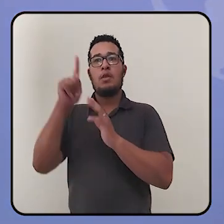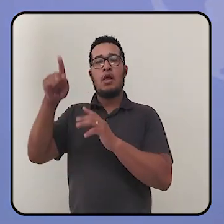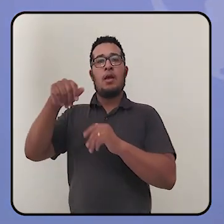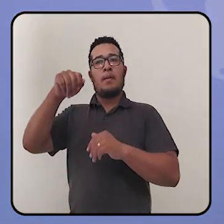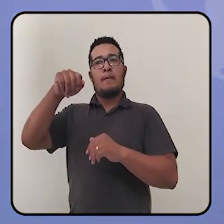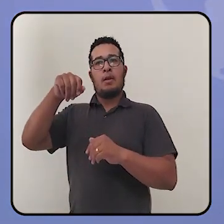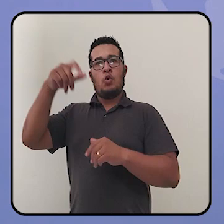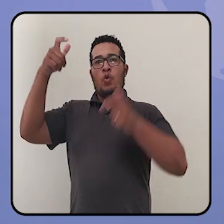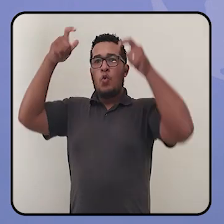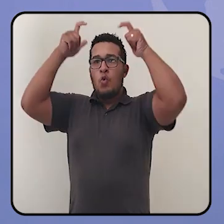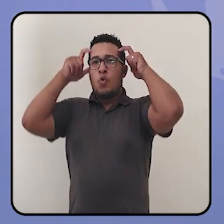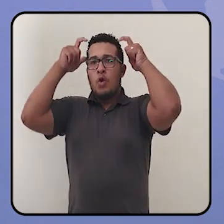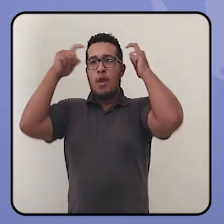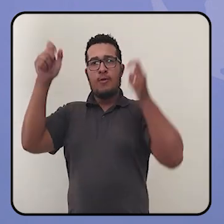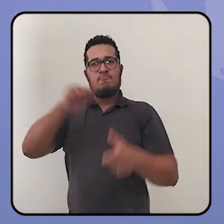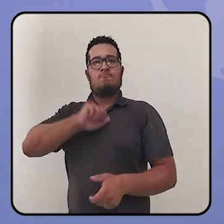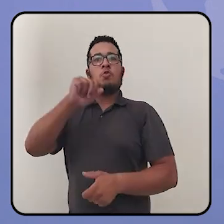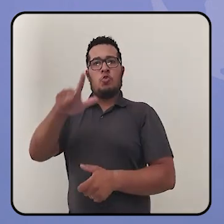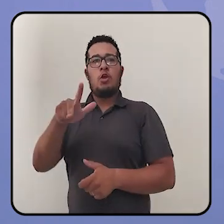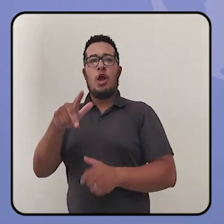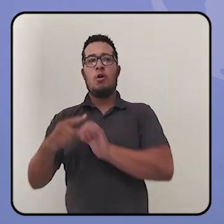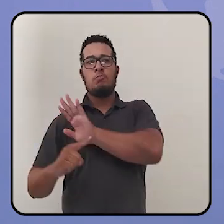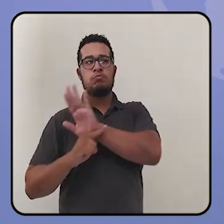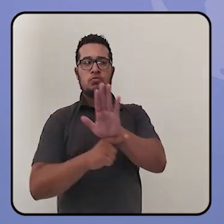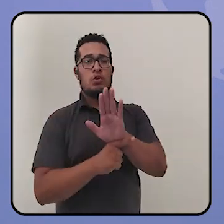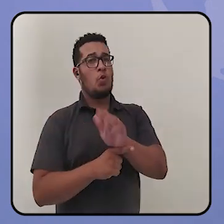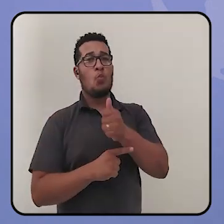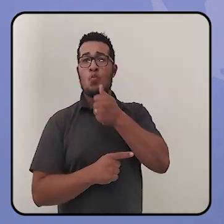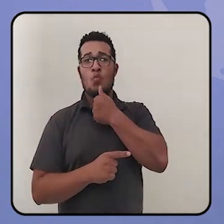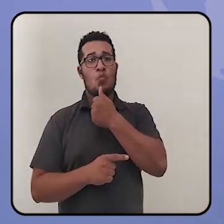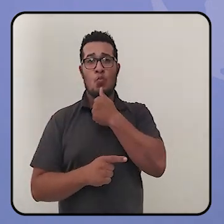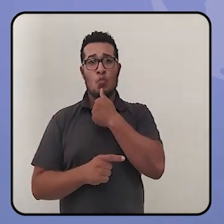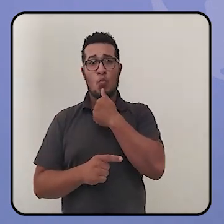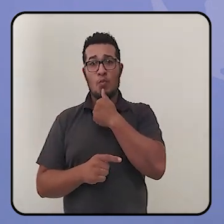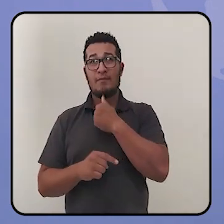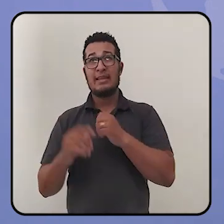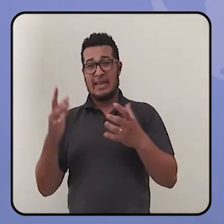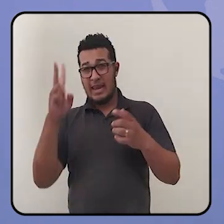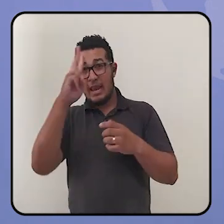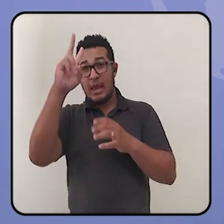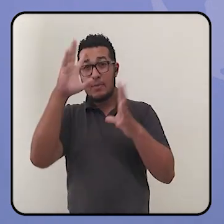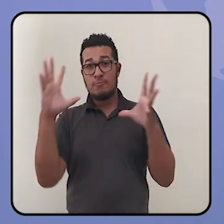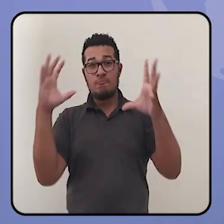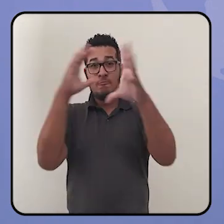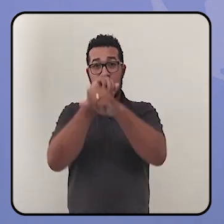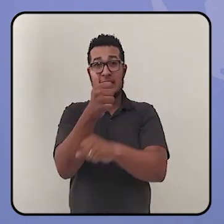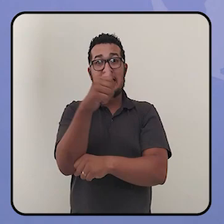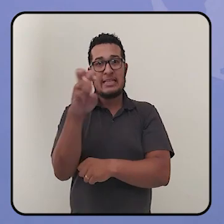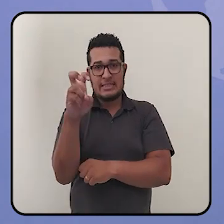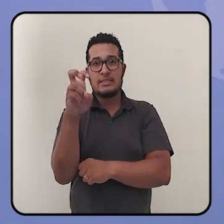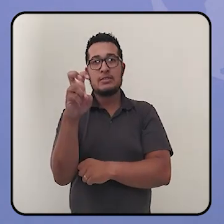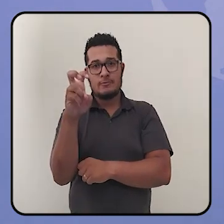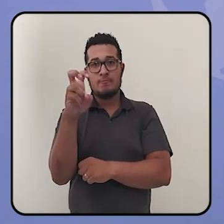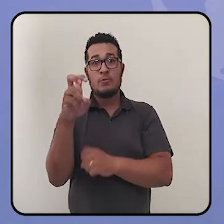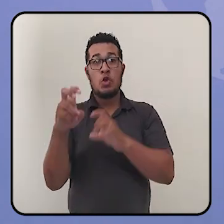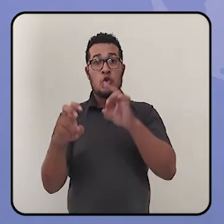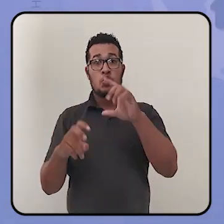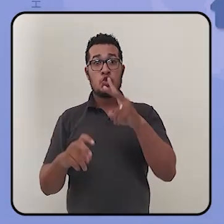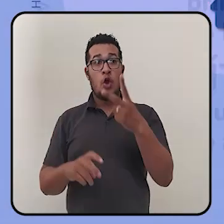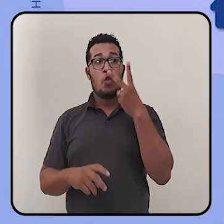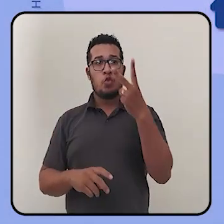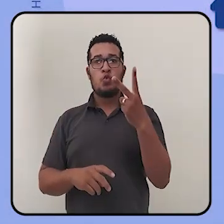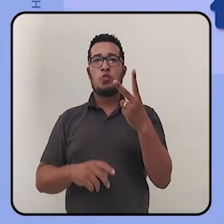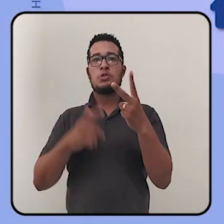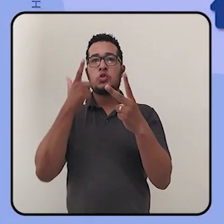entendendo sobre o processo da pré-história. Mas antes disso, temos que ver alguns conceitos. É muito importante na história, não só